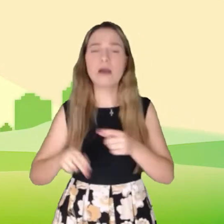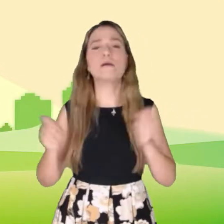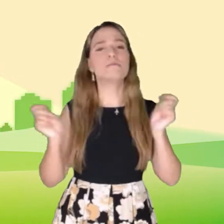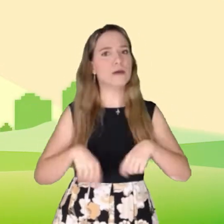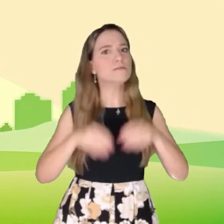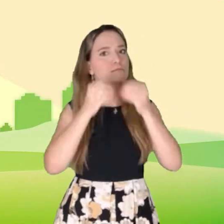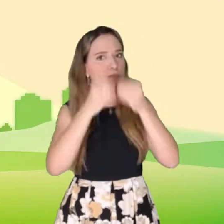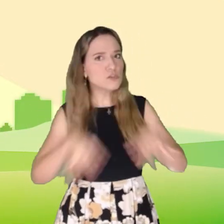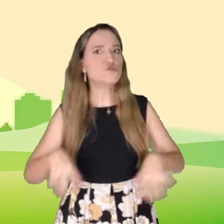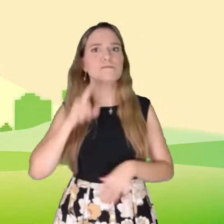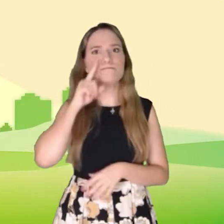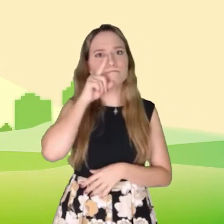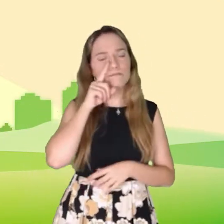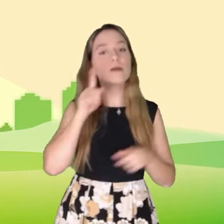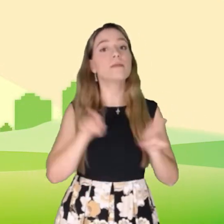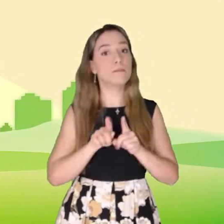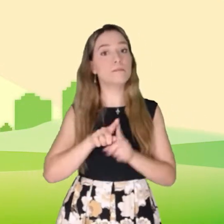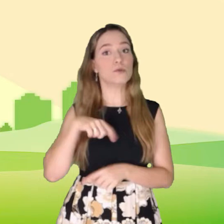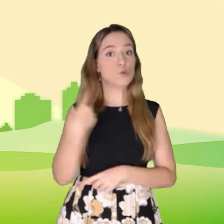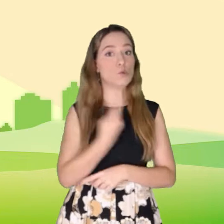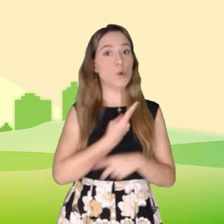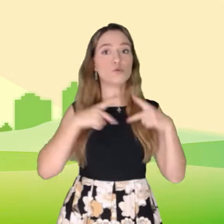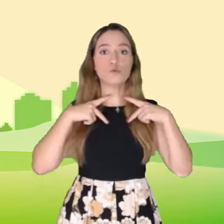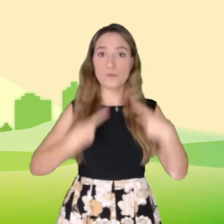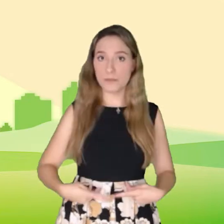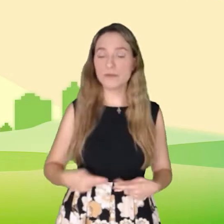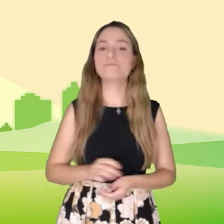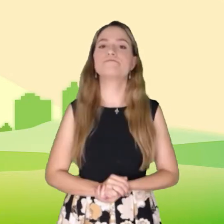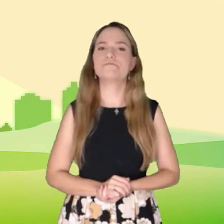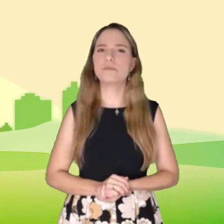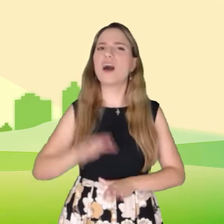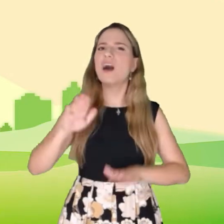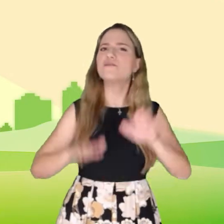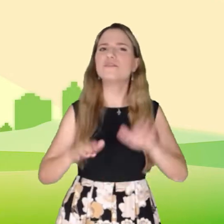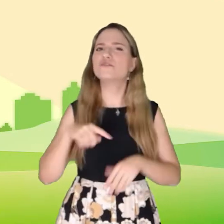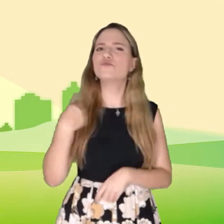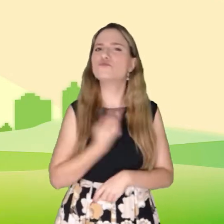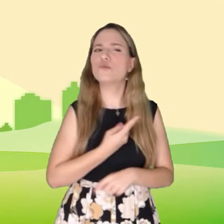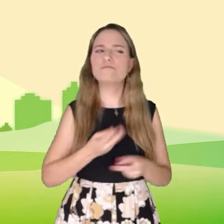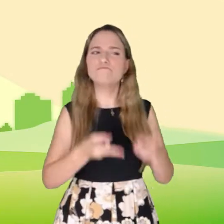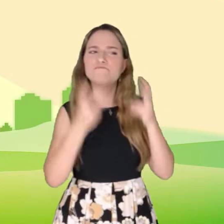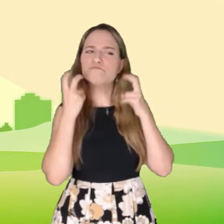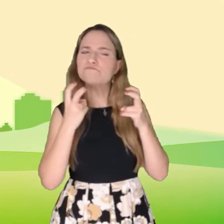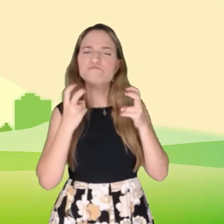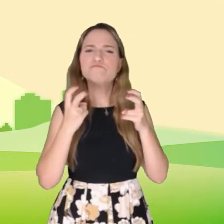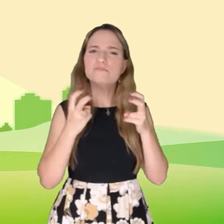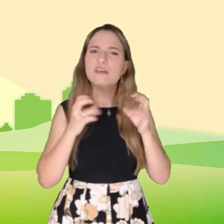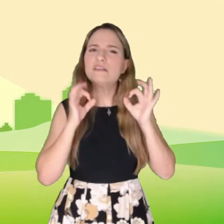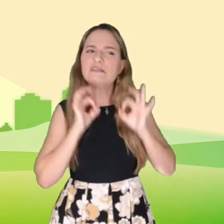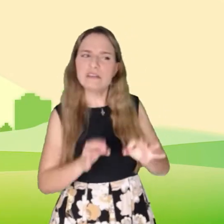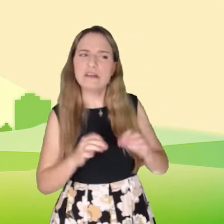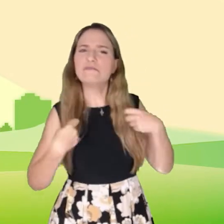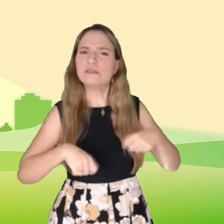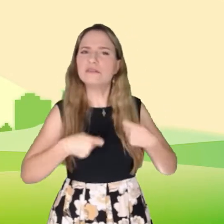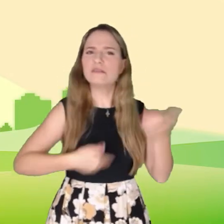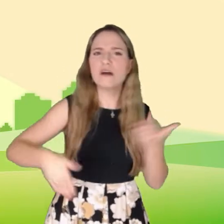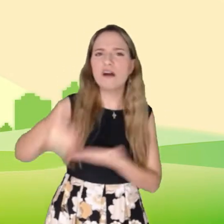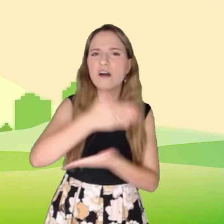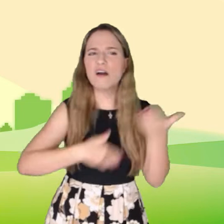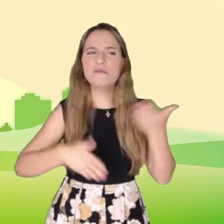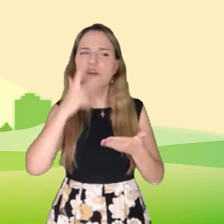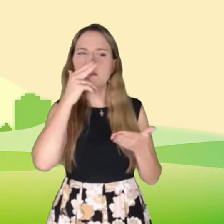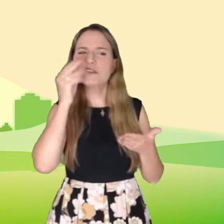até mesmo para os seres humanos. Às vezes, nós não compreendemos completamente essa